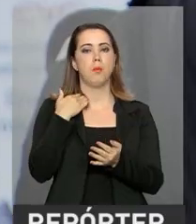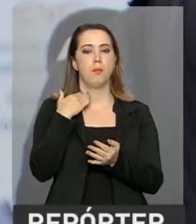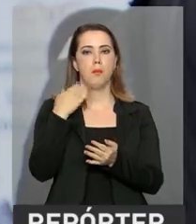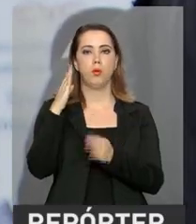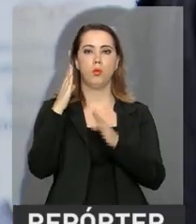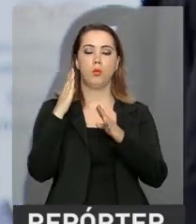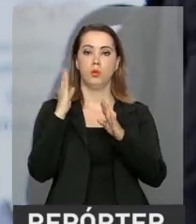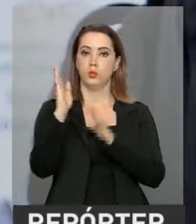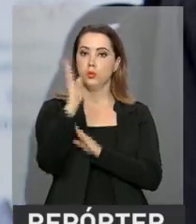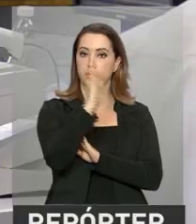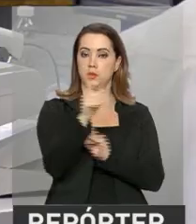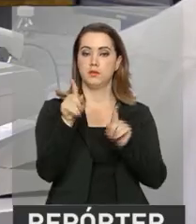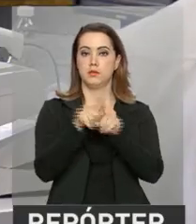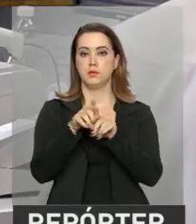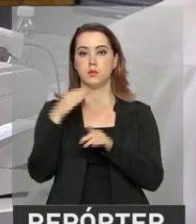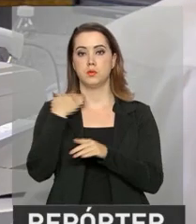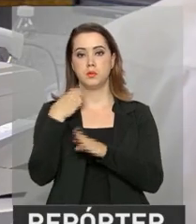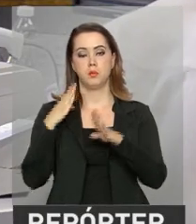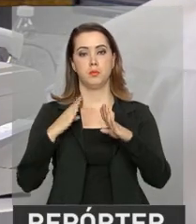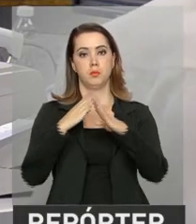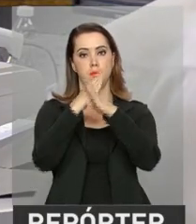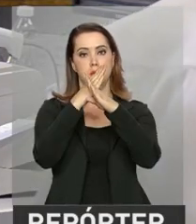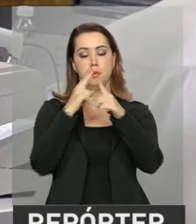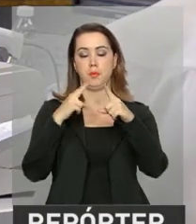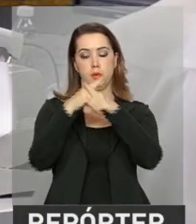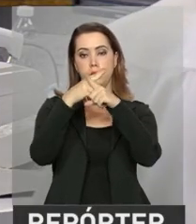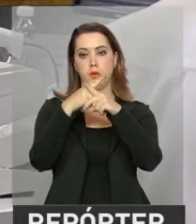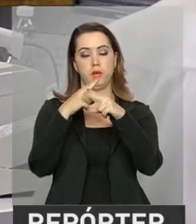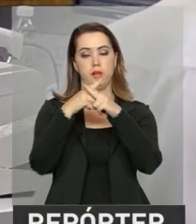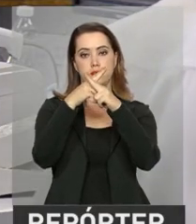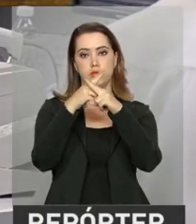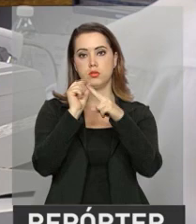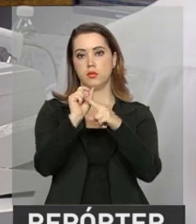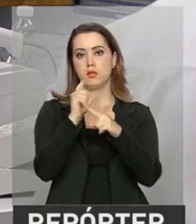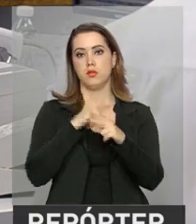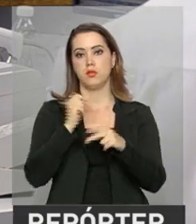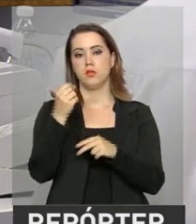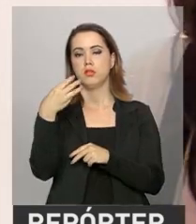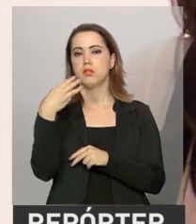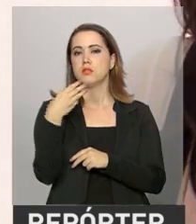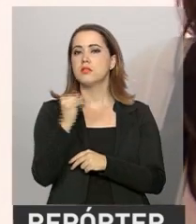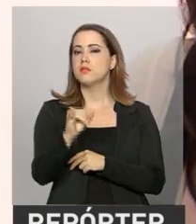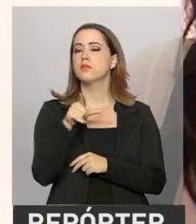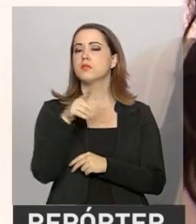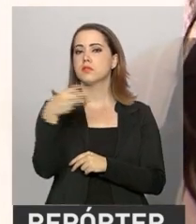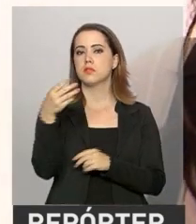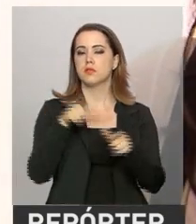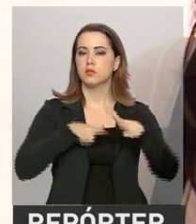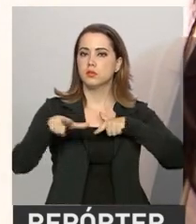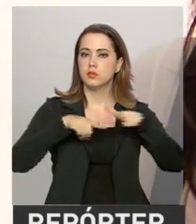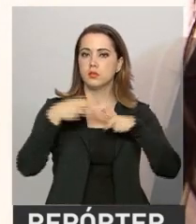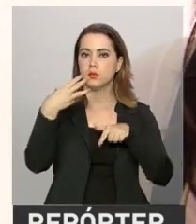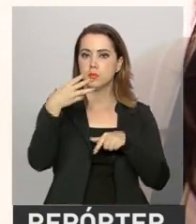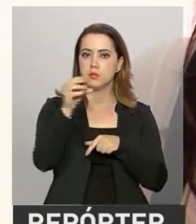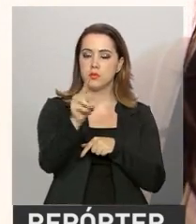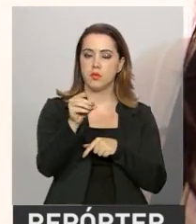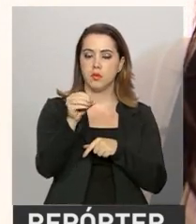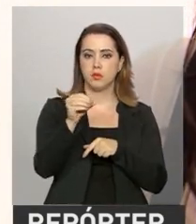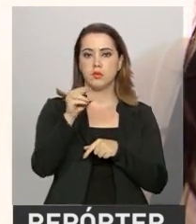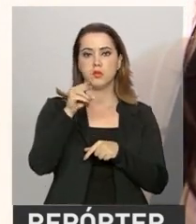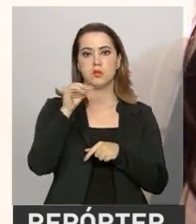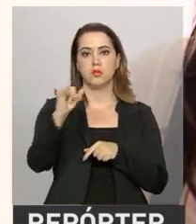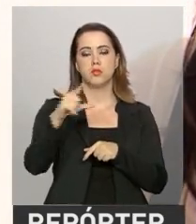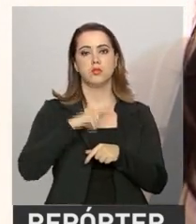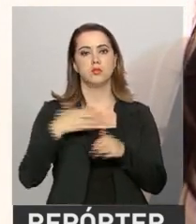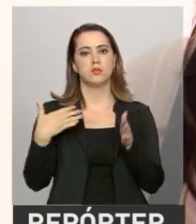para receber o valor tem direito a abono salarial de 2014 quem trabalhou pelo menos 30 dias com carteira assinada e com remuneração